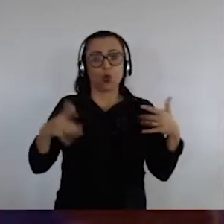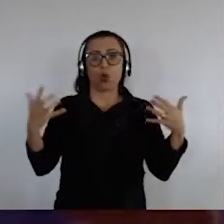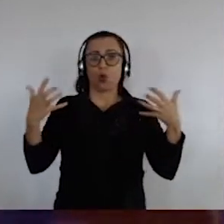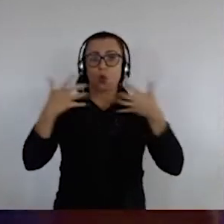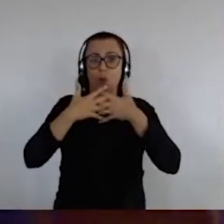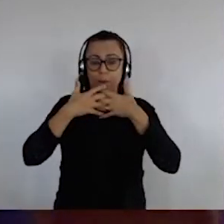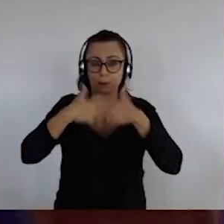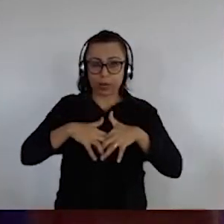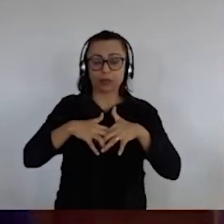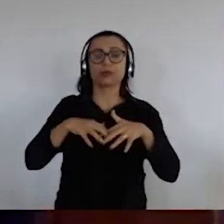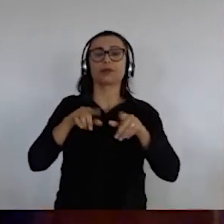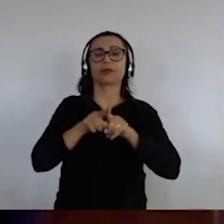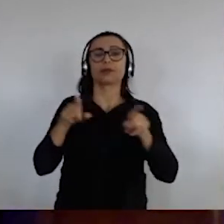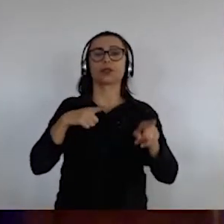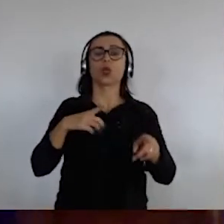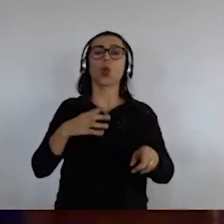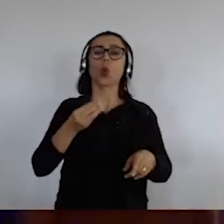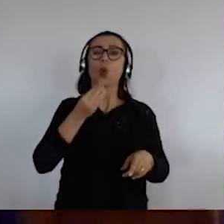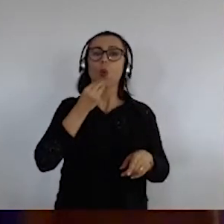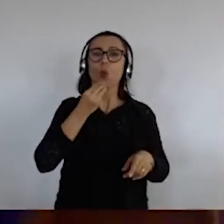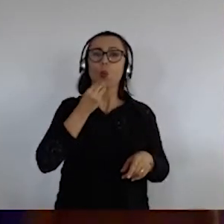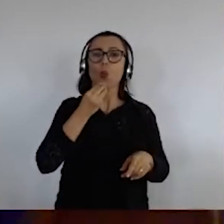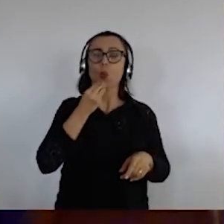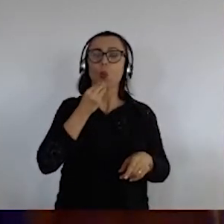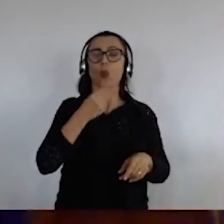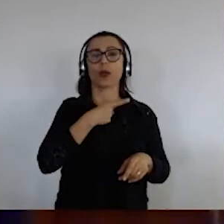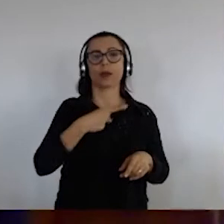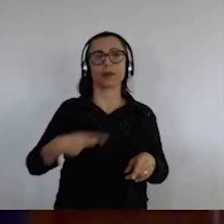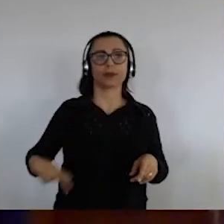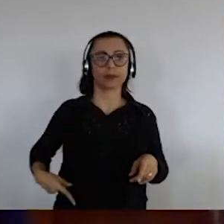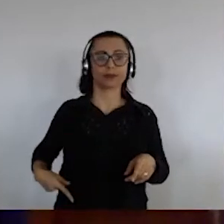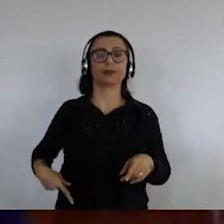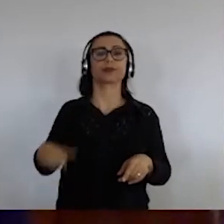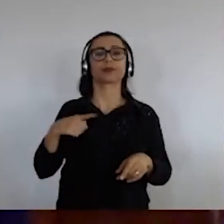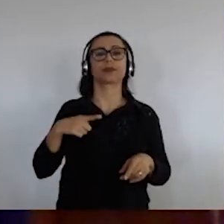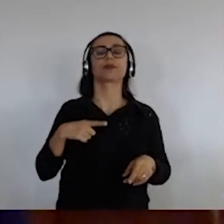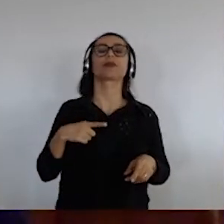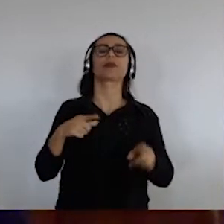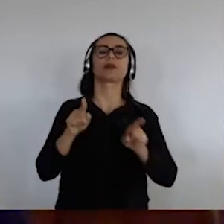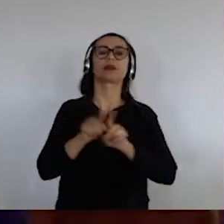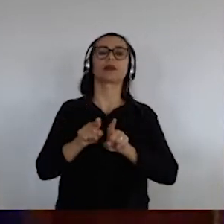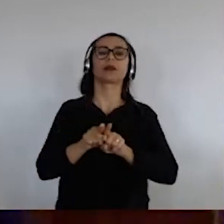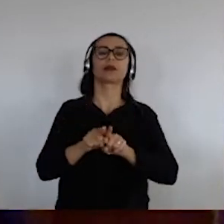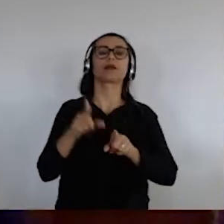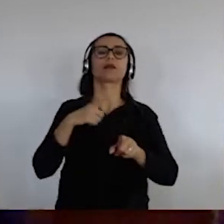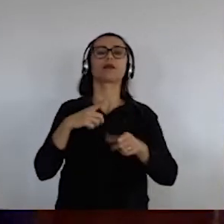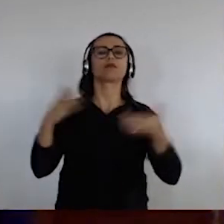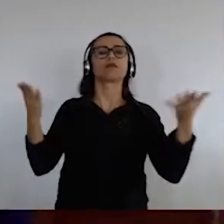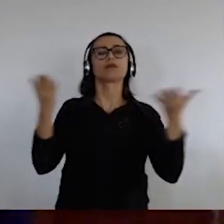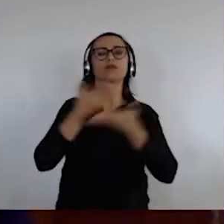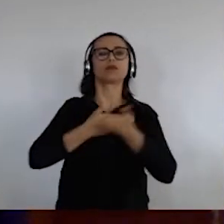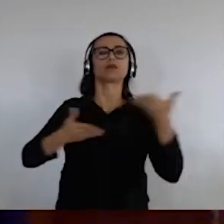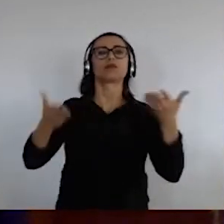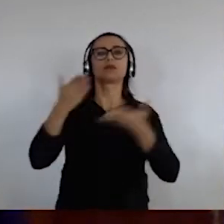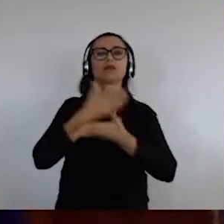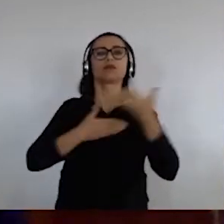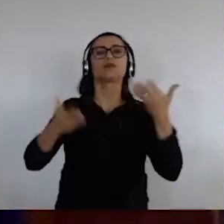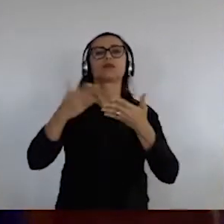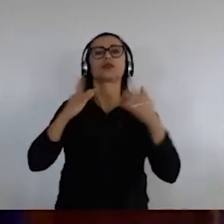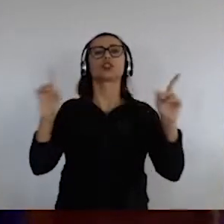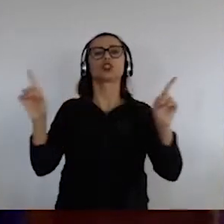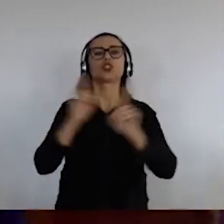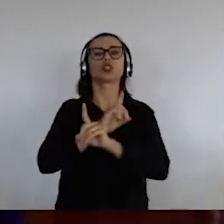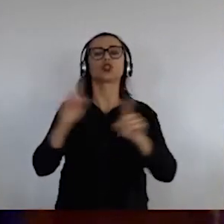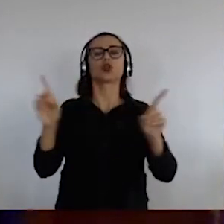tivemos a oportunidade, querido presidente Alexandre Okuzuko, de interagirmos, dialogarmos